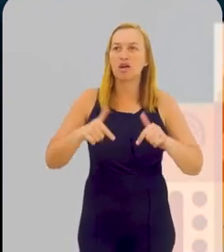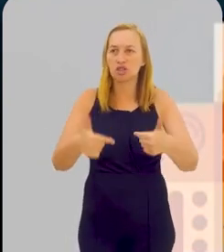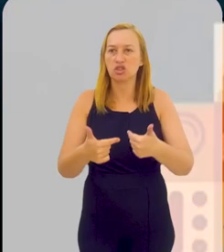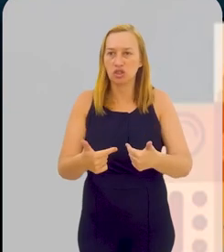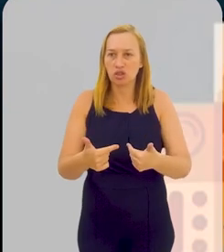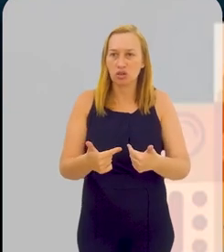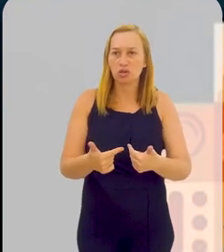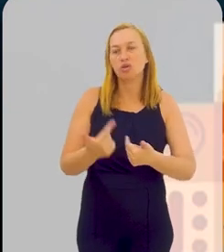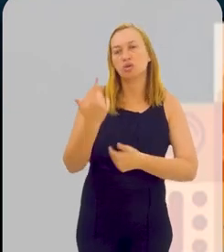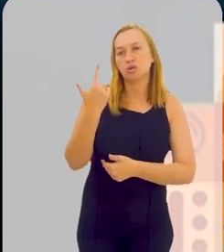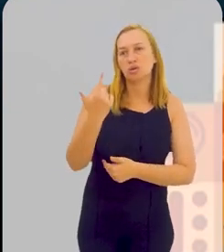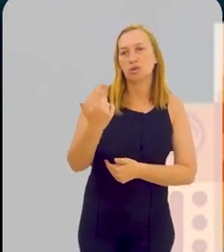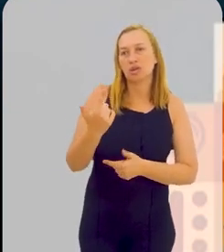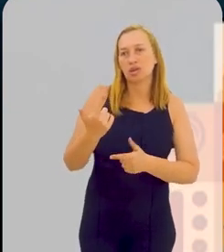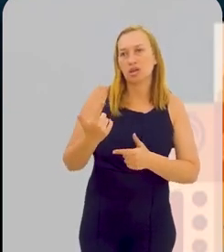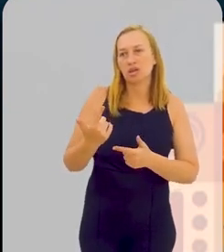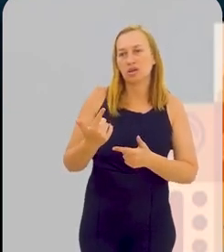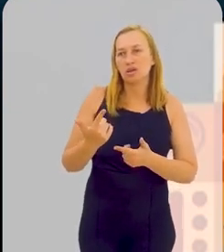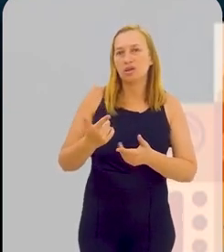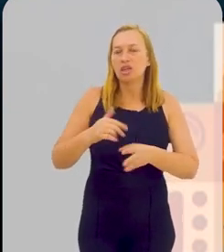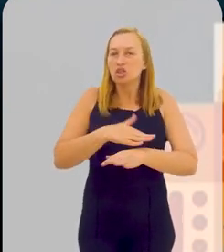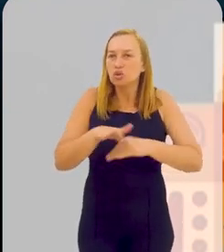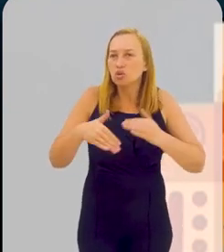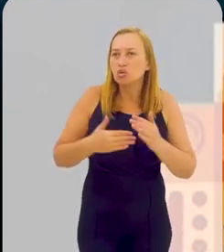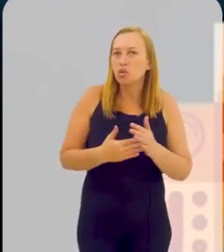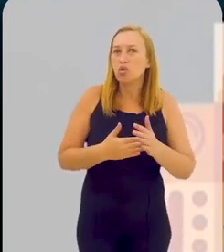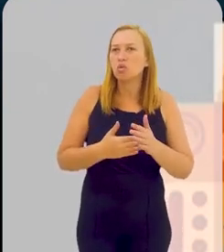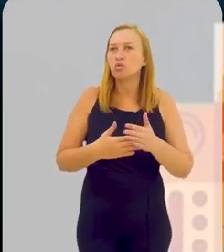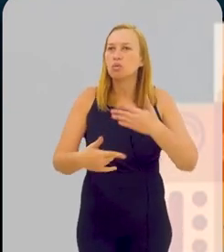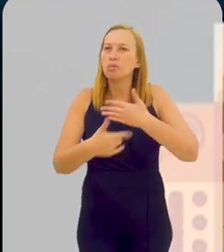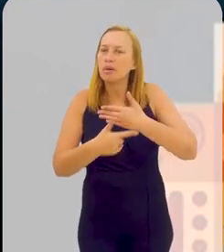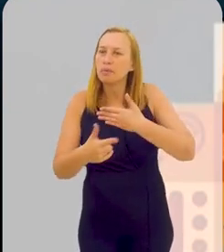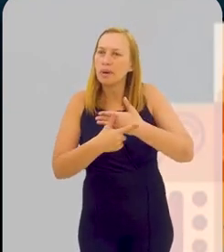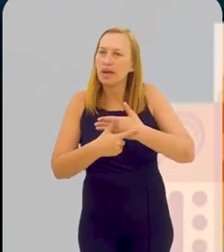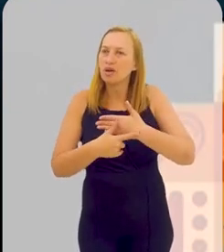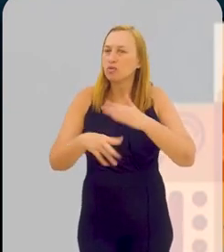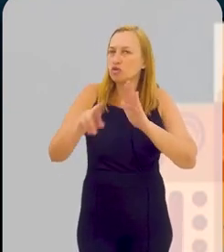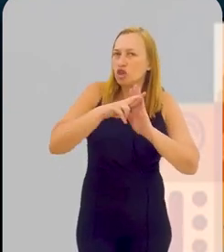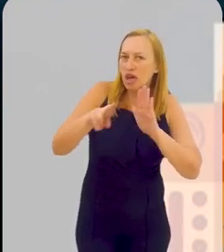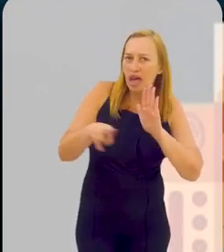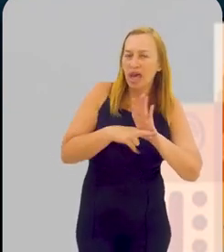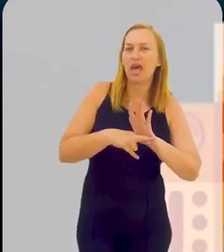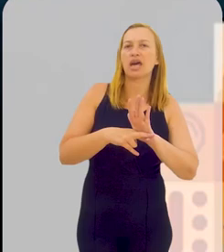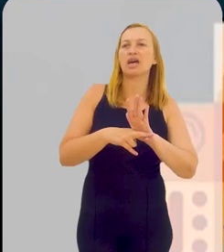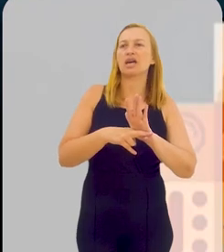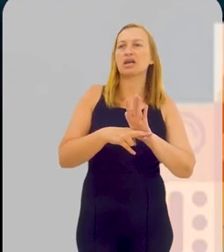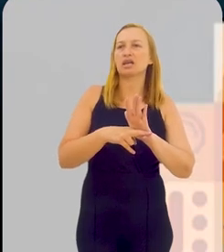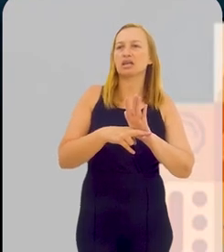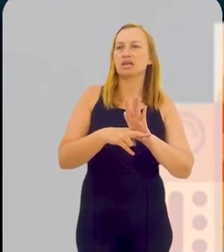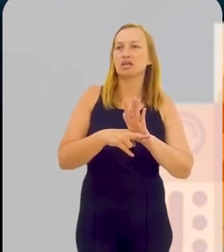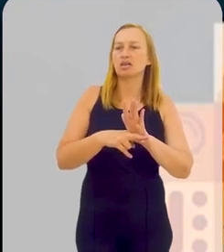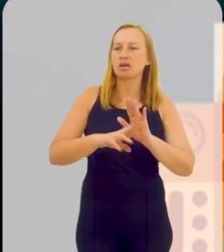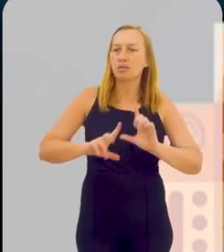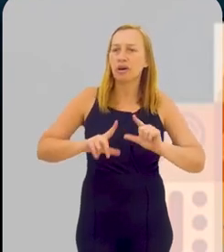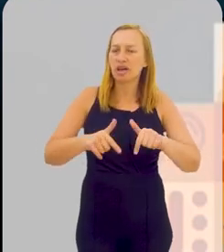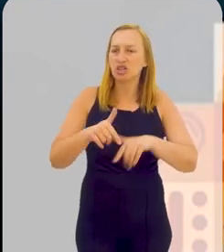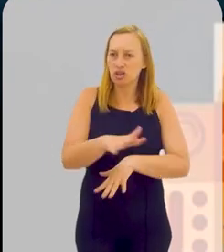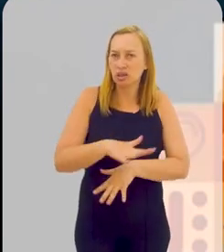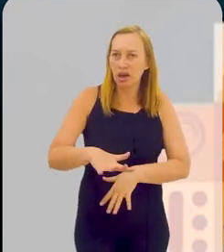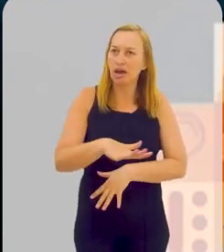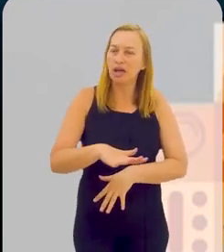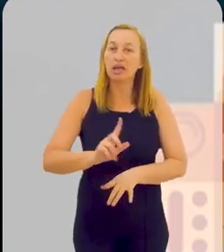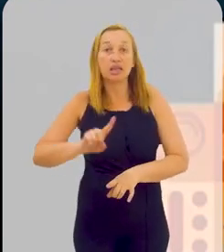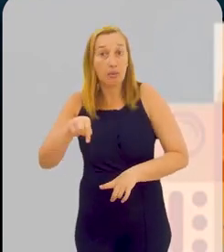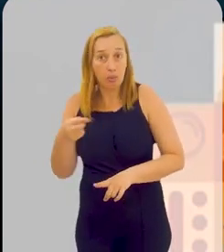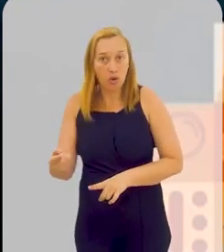apenas como uma entidade normatizadora e fazia toda a parte de definição de regras para a operação